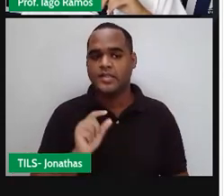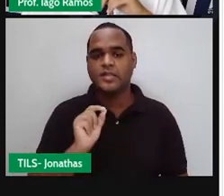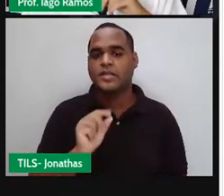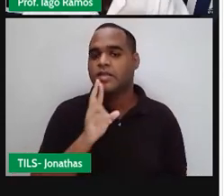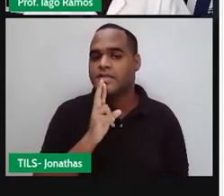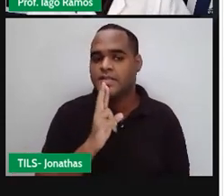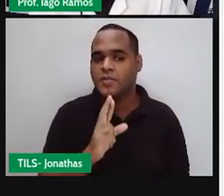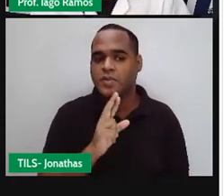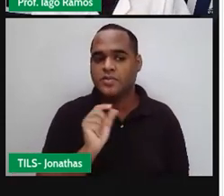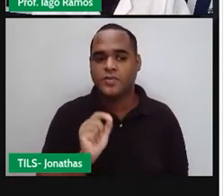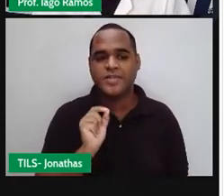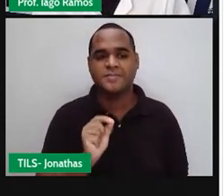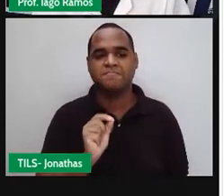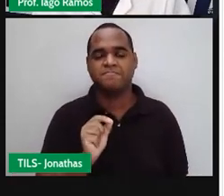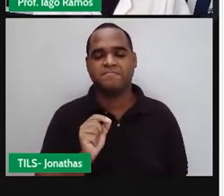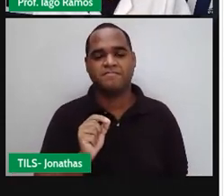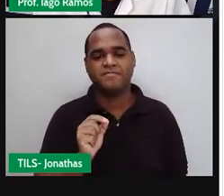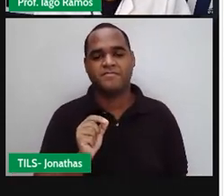é